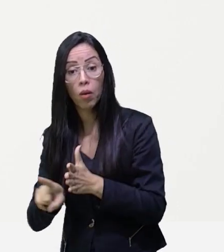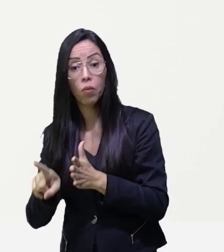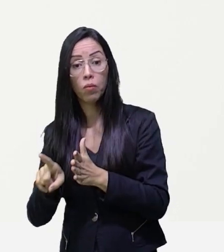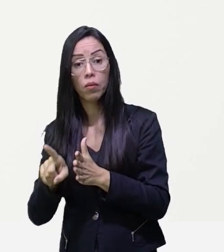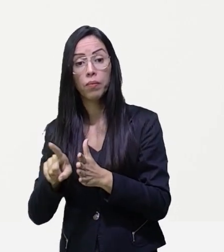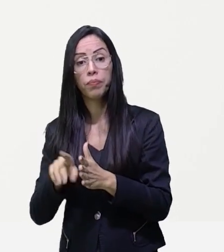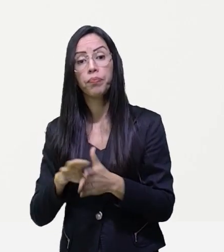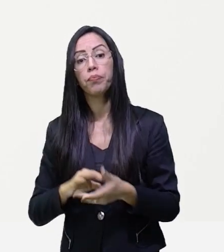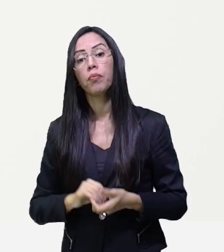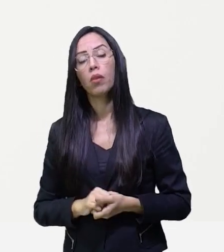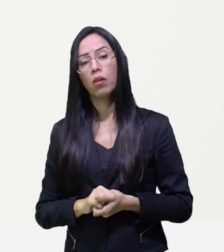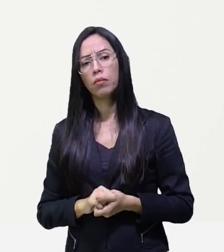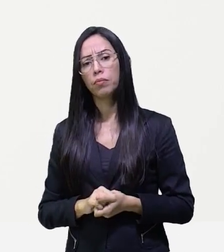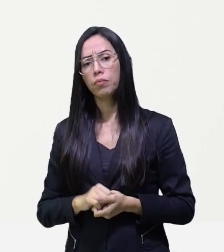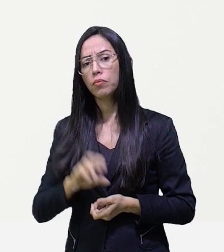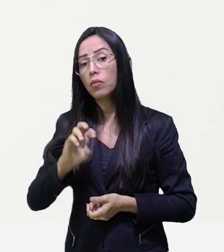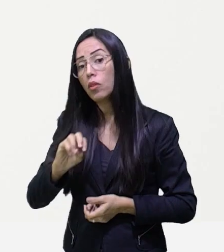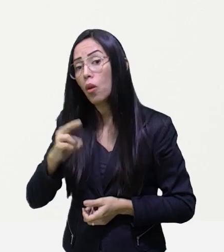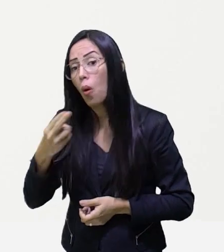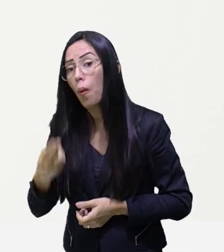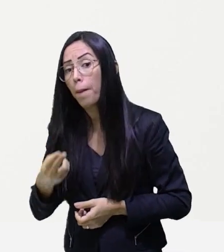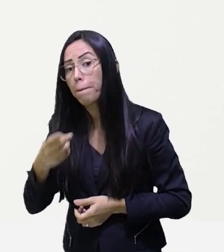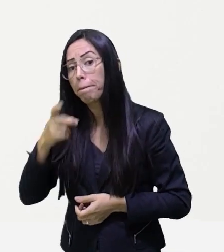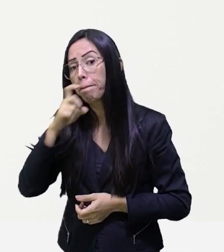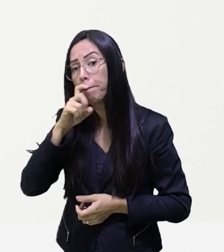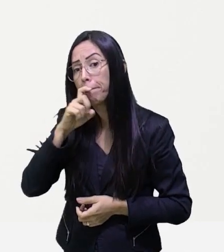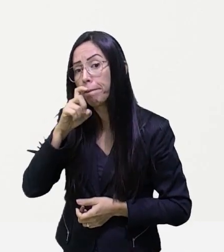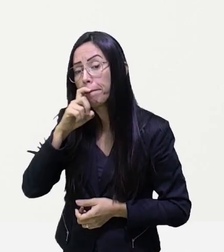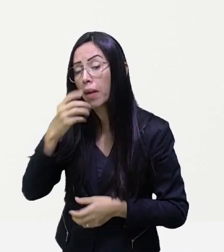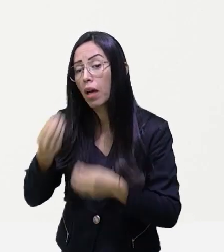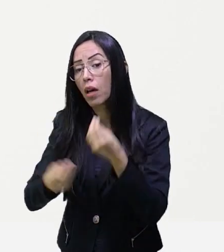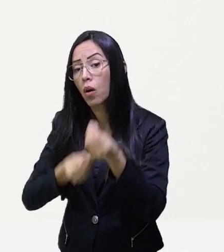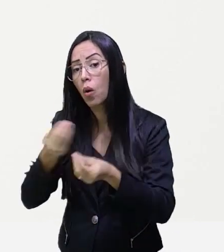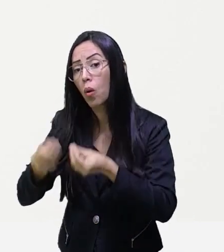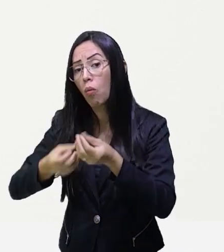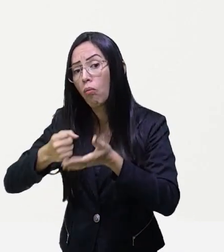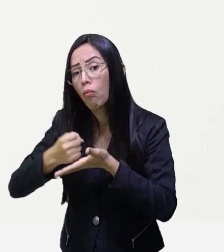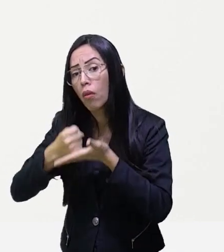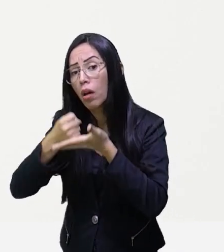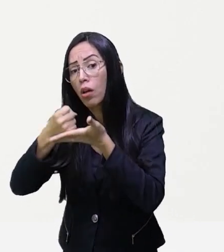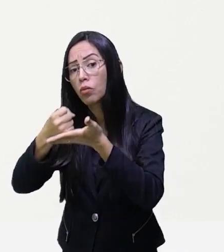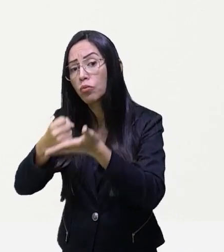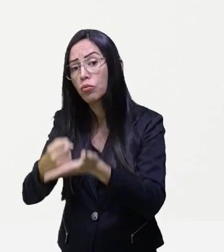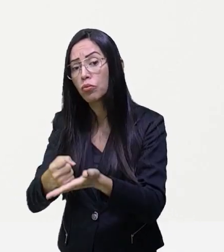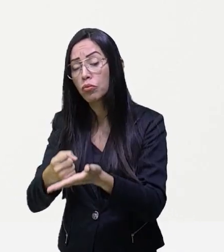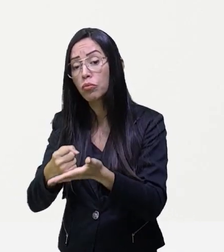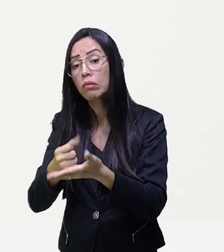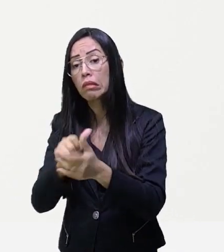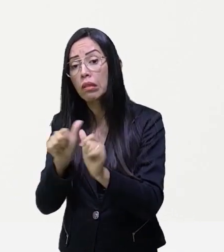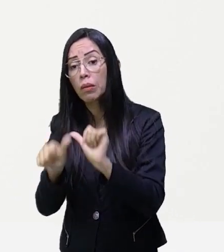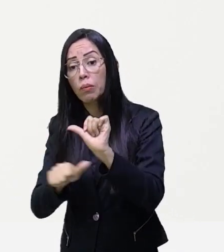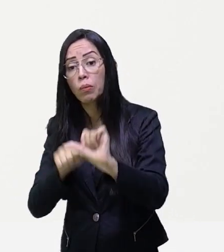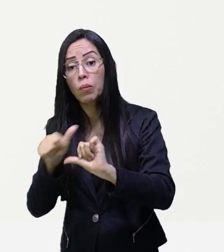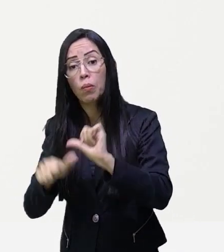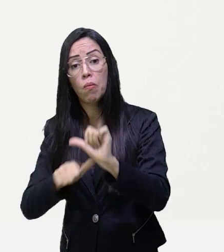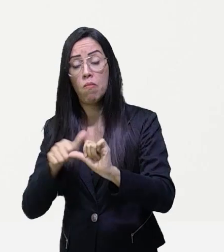diferença. Haveria algo que os pais pudessem fazer para superar este